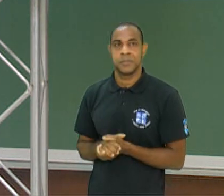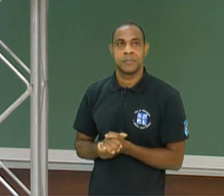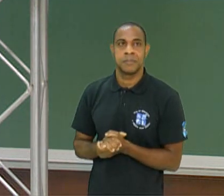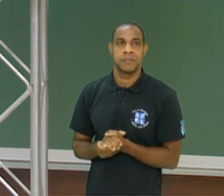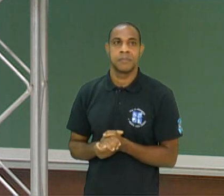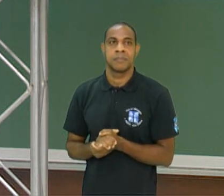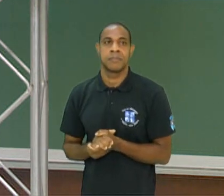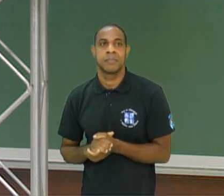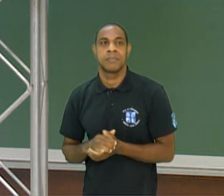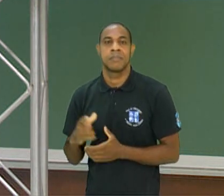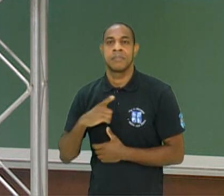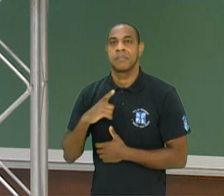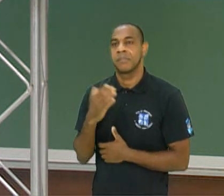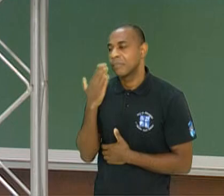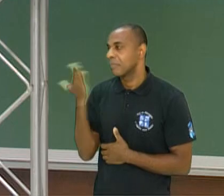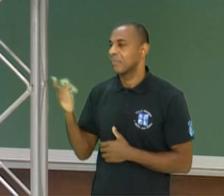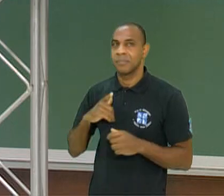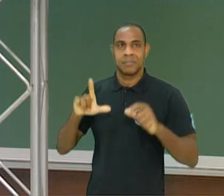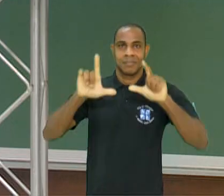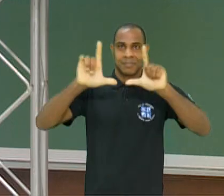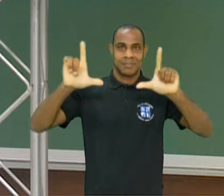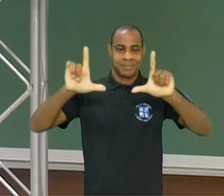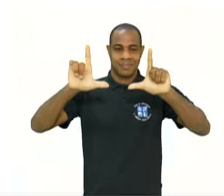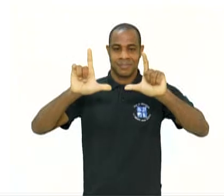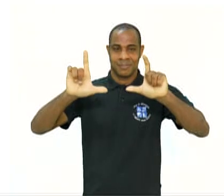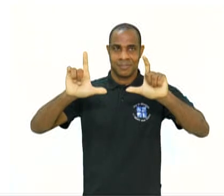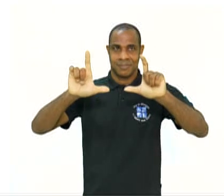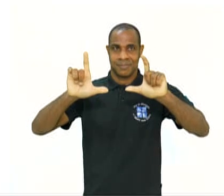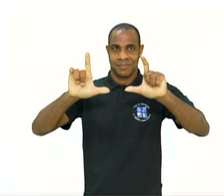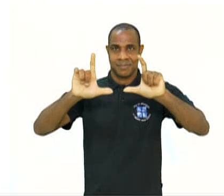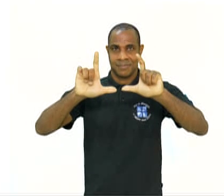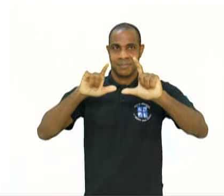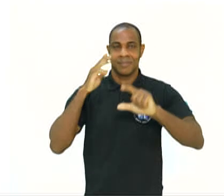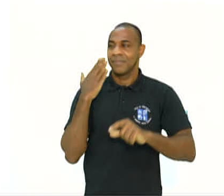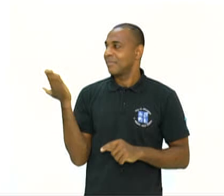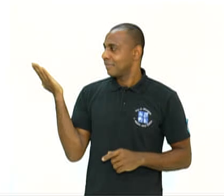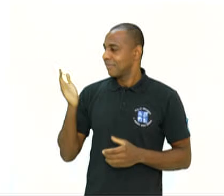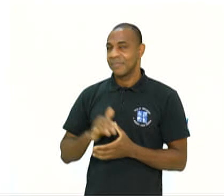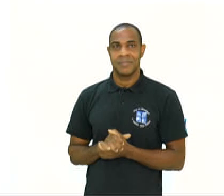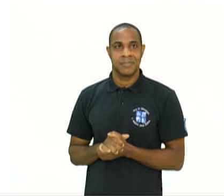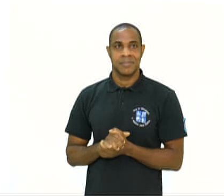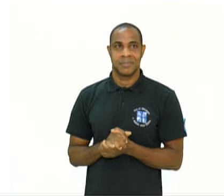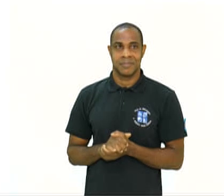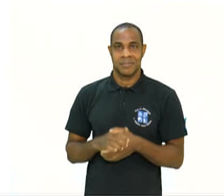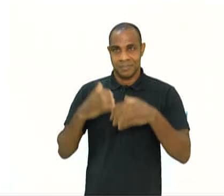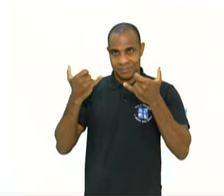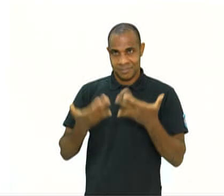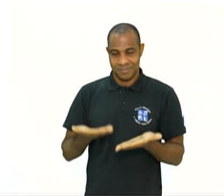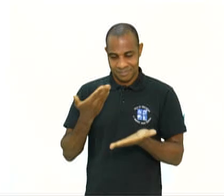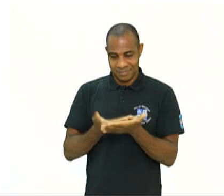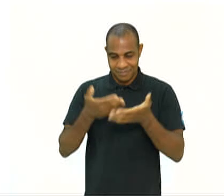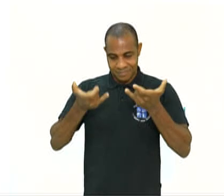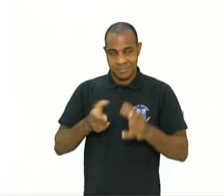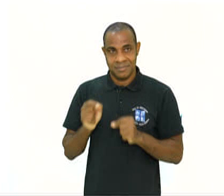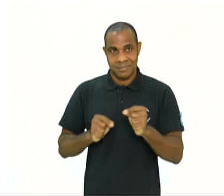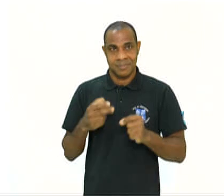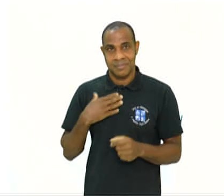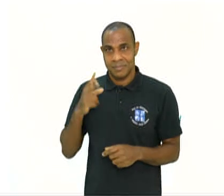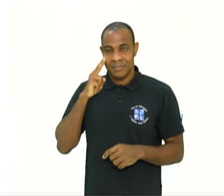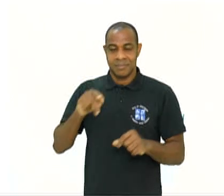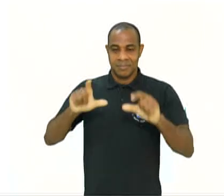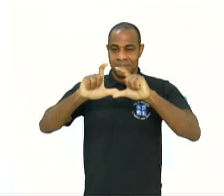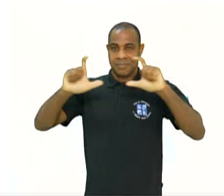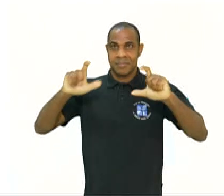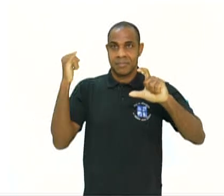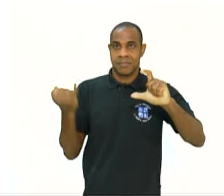warm-up, nós temos uma pequena tirinha aqui, né? Então, assim, como eu falei nas aulas anteriores, gente, sempre quando a gente tiver uma tira, é